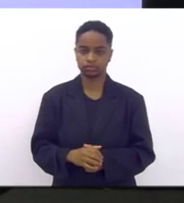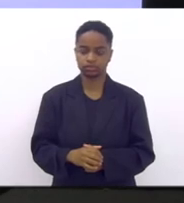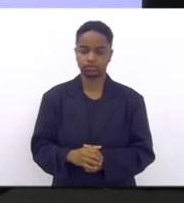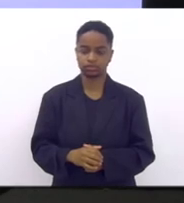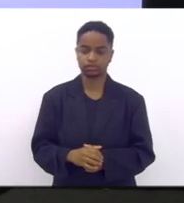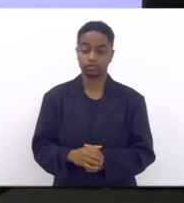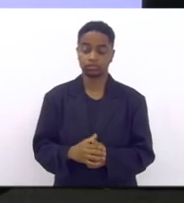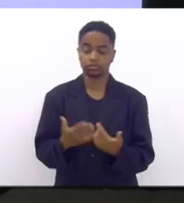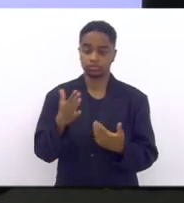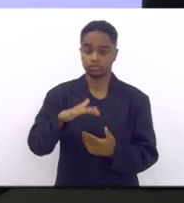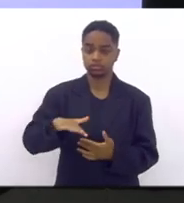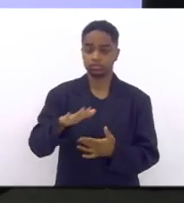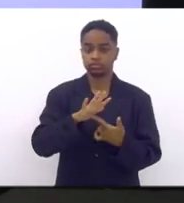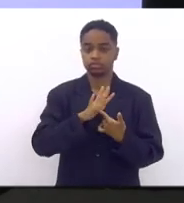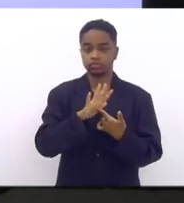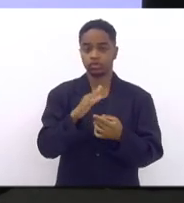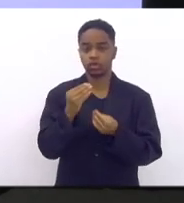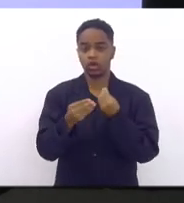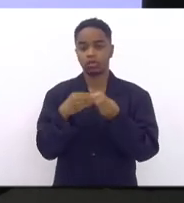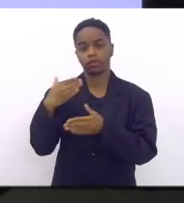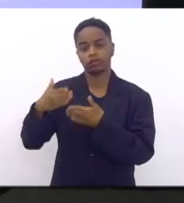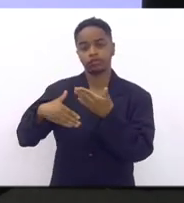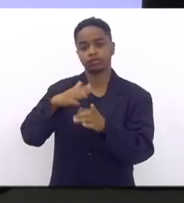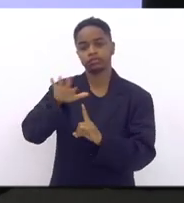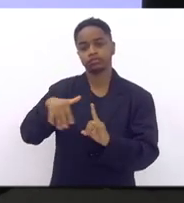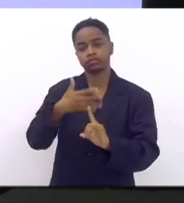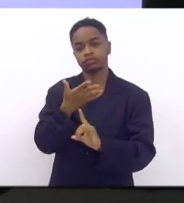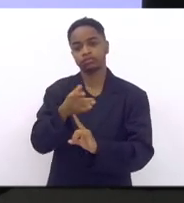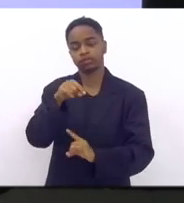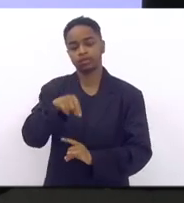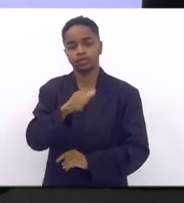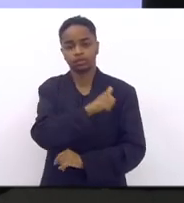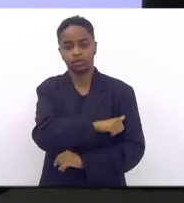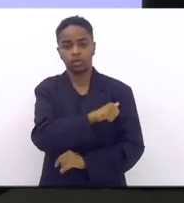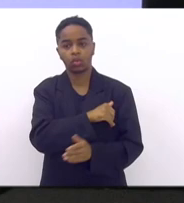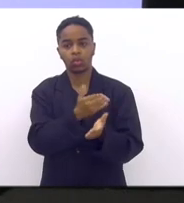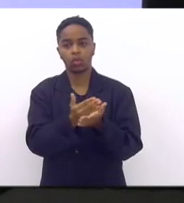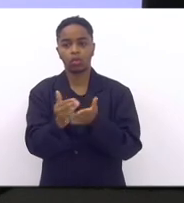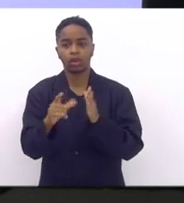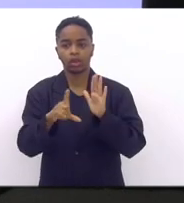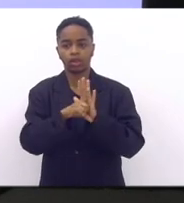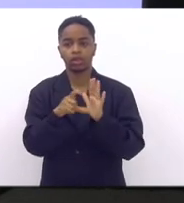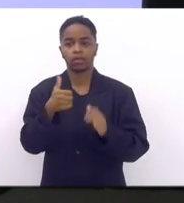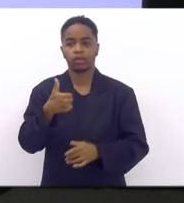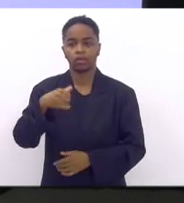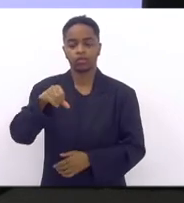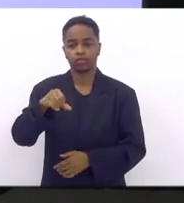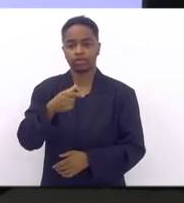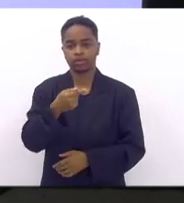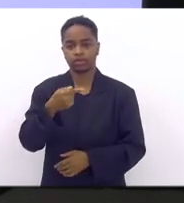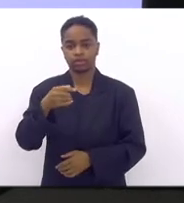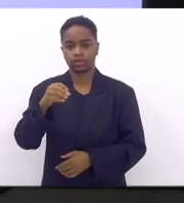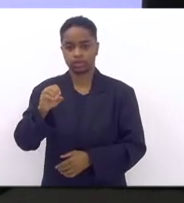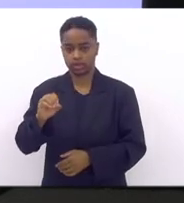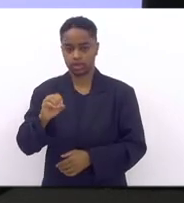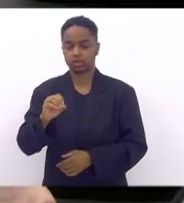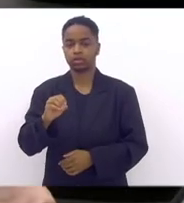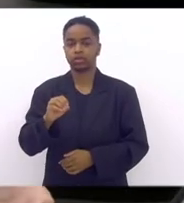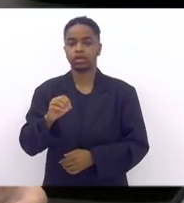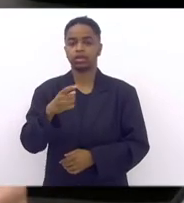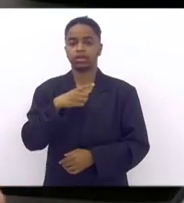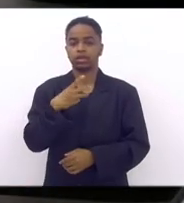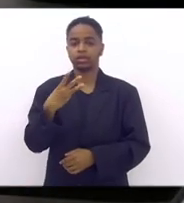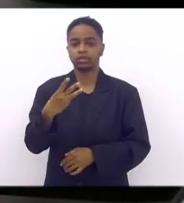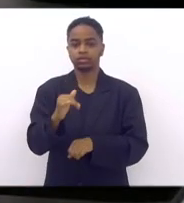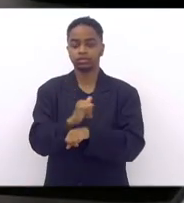linhas Gerais a evolução ambiental no estado do Rio de Janeiro a gente começou com uma legislação lá na década de 70 com três instrumentos de Controle